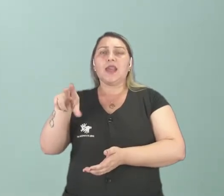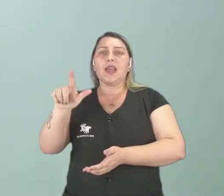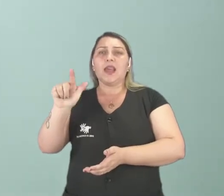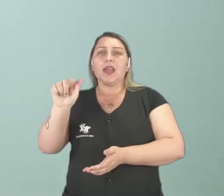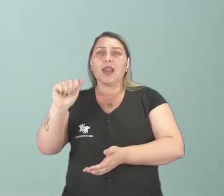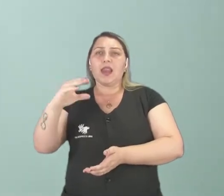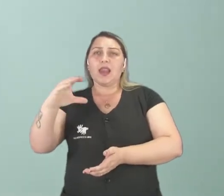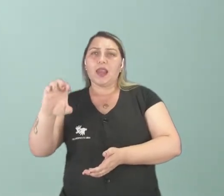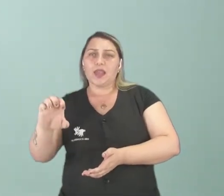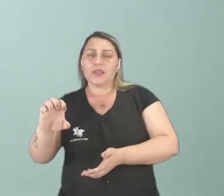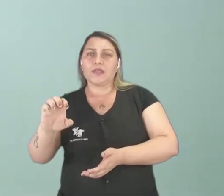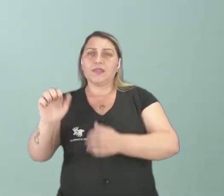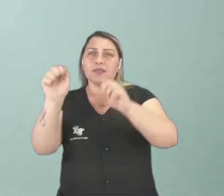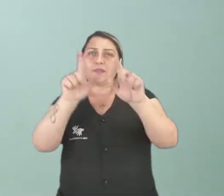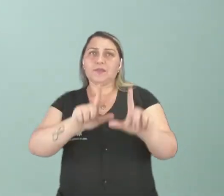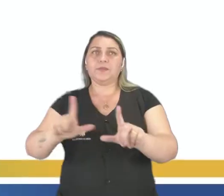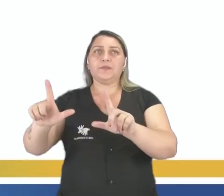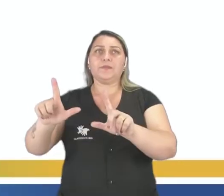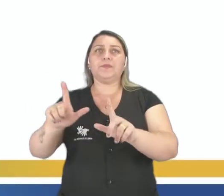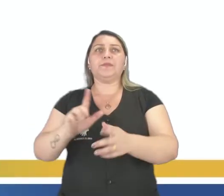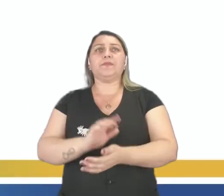tá bom? Vamos para o próximo slide?